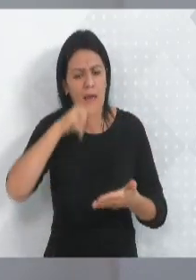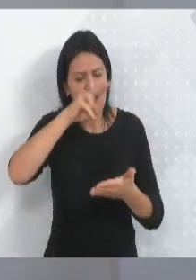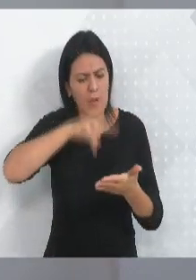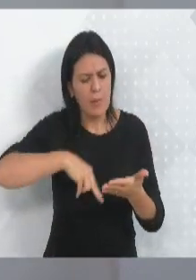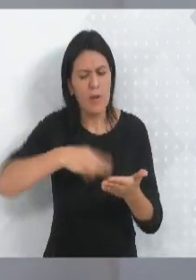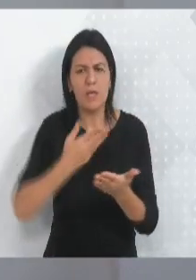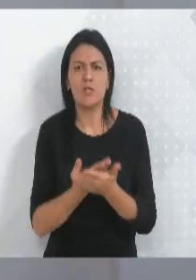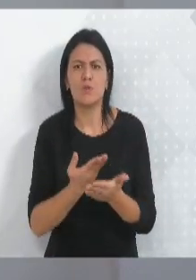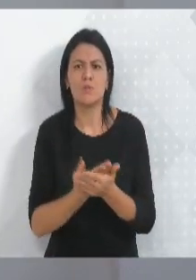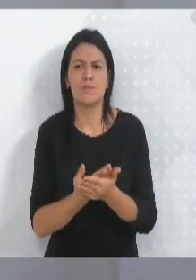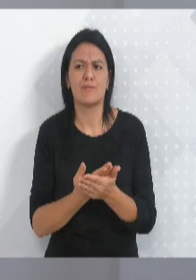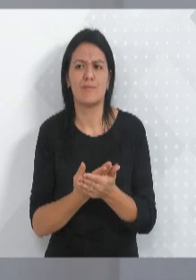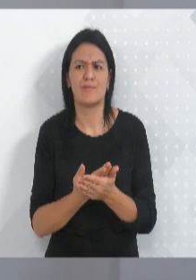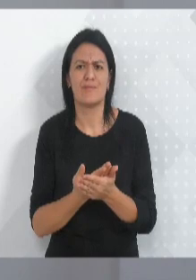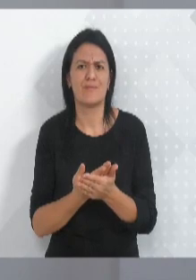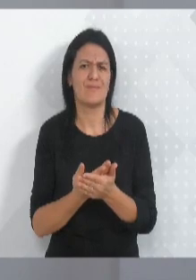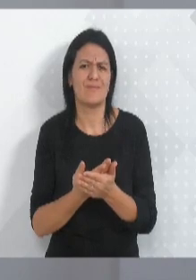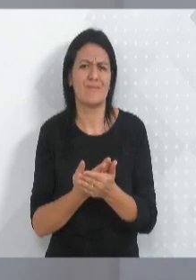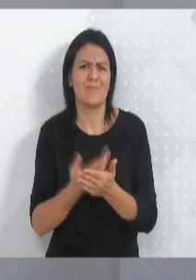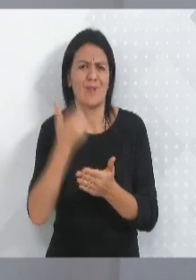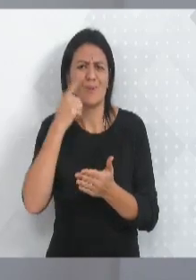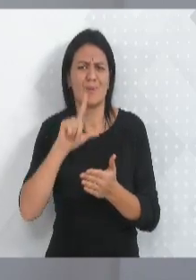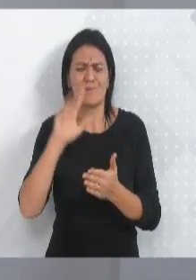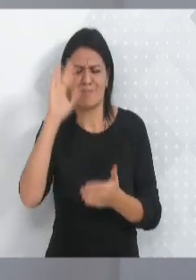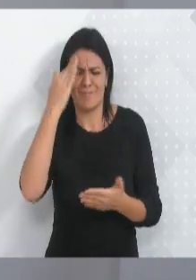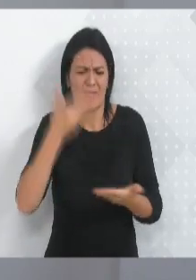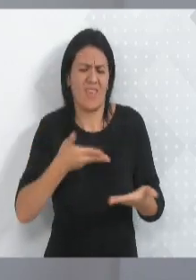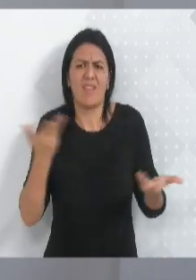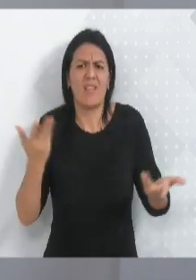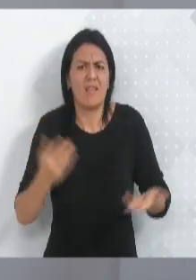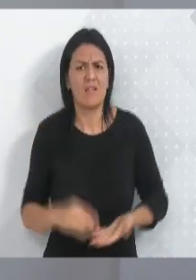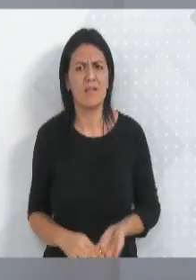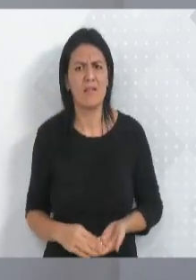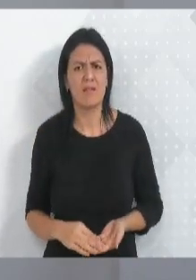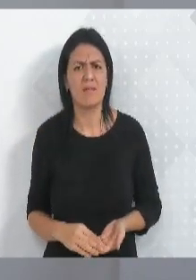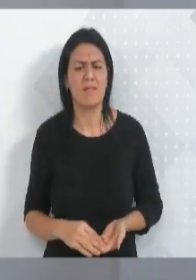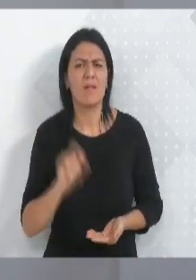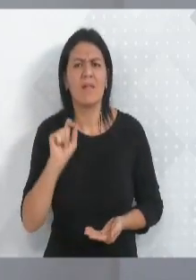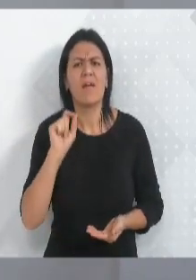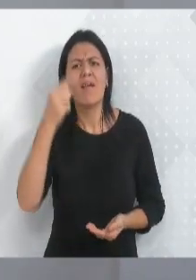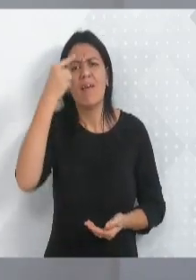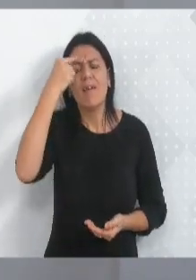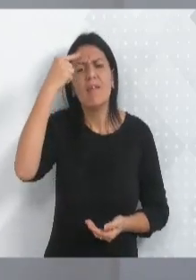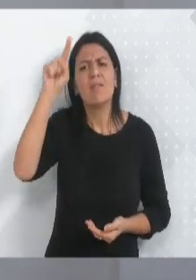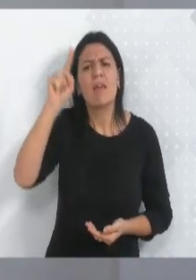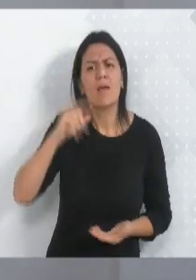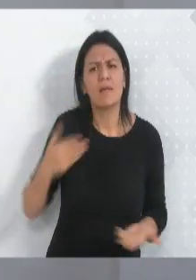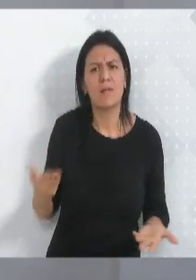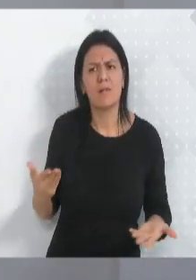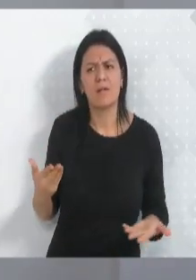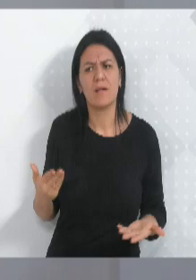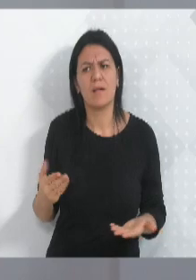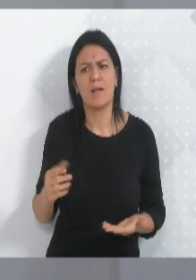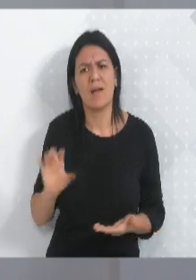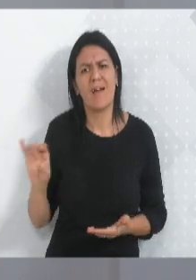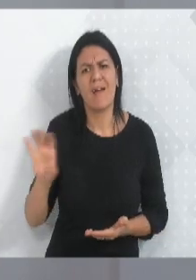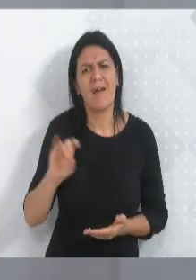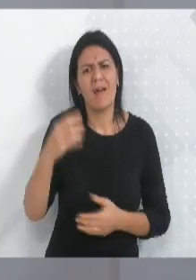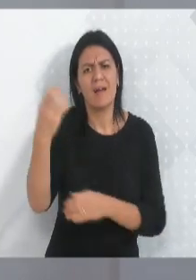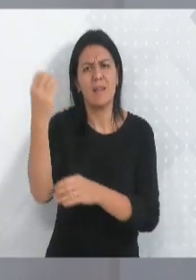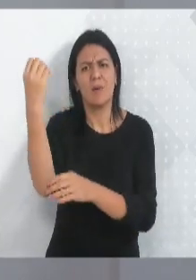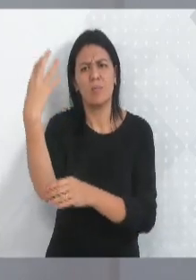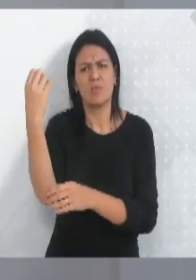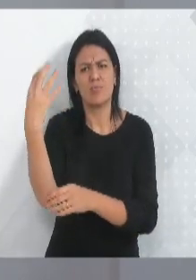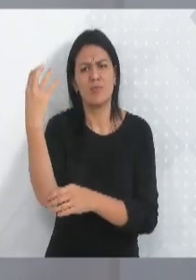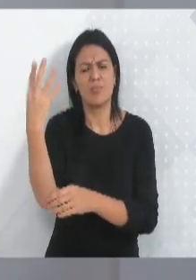e realmente não me convence. Qual é quem foi a ideia de colocar, onde foi colocado cada uma das